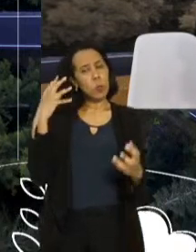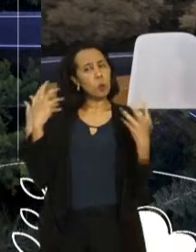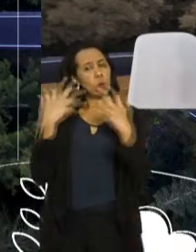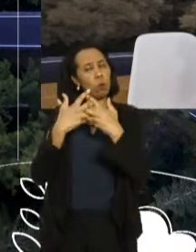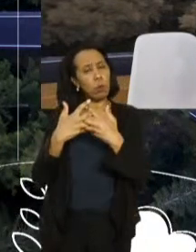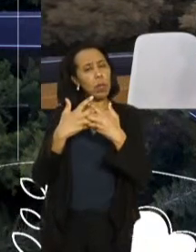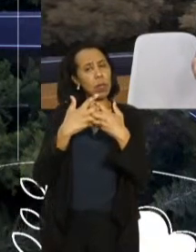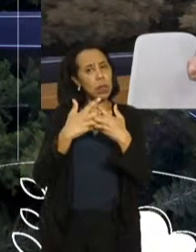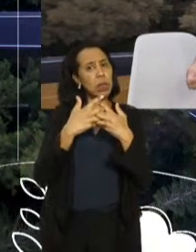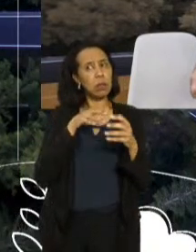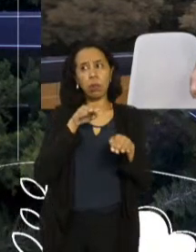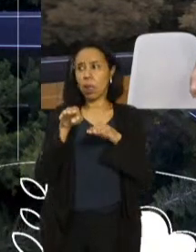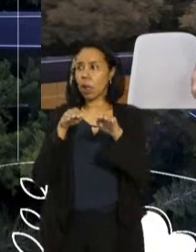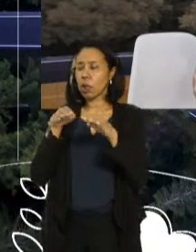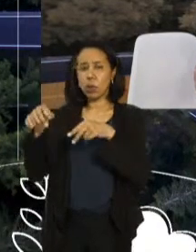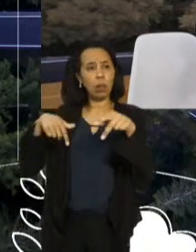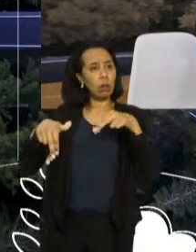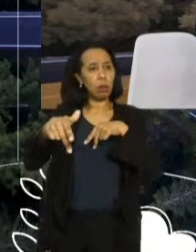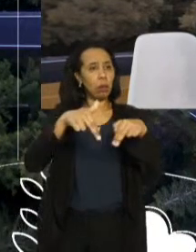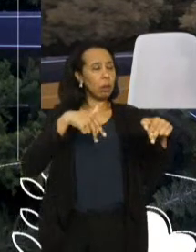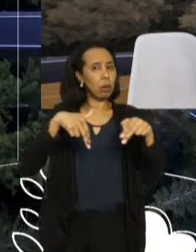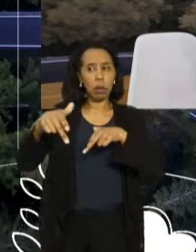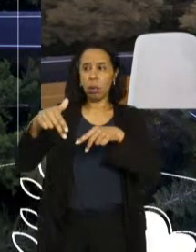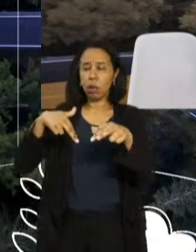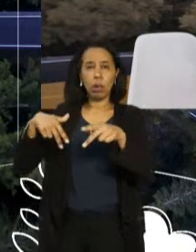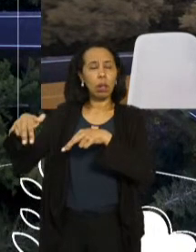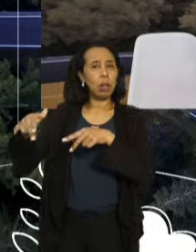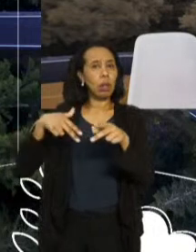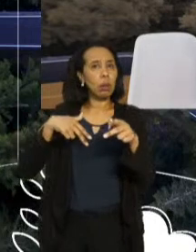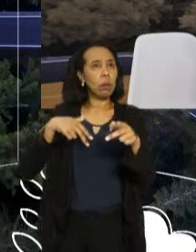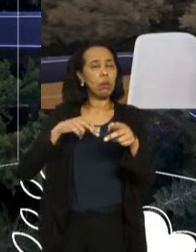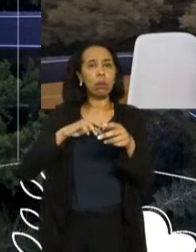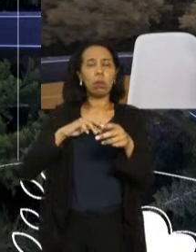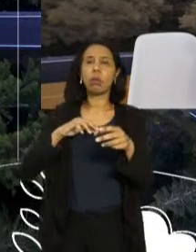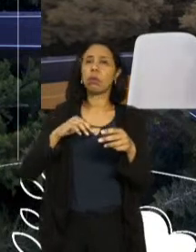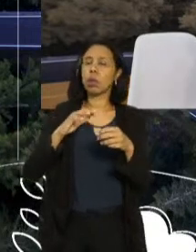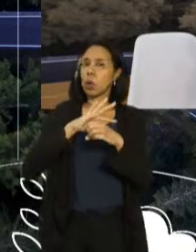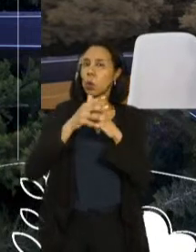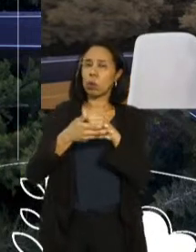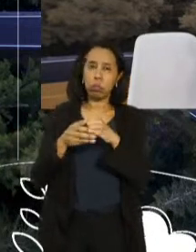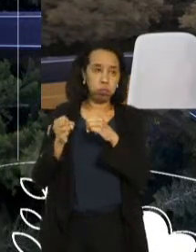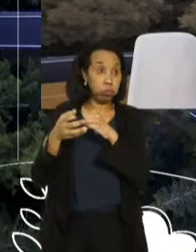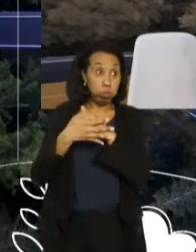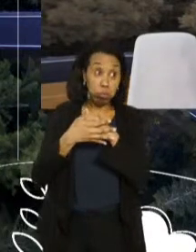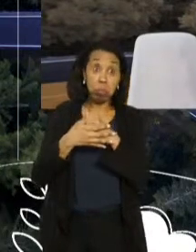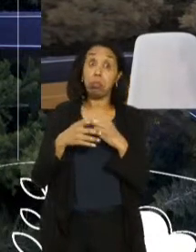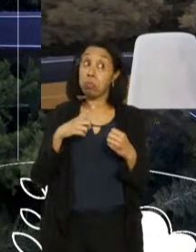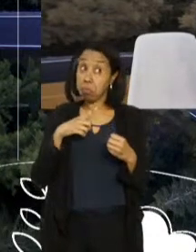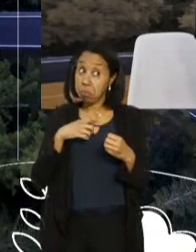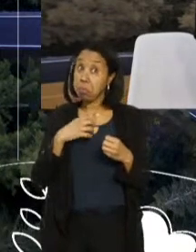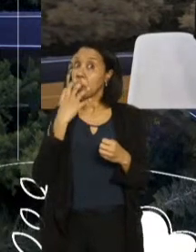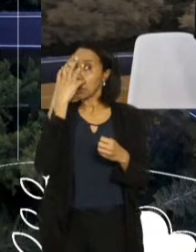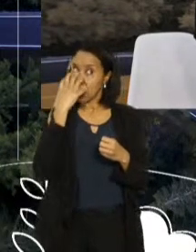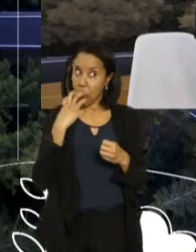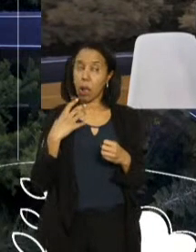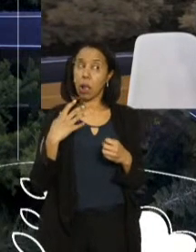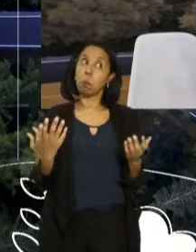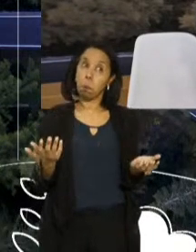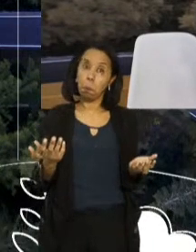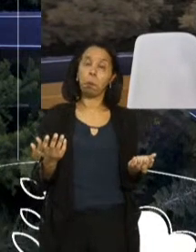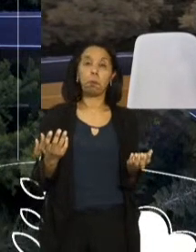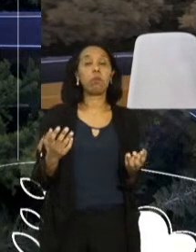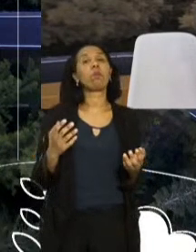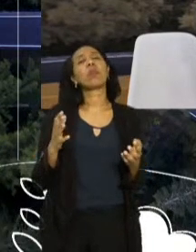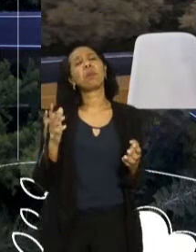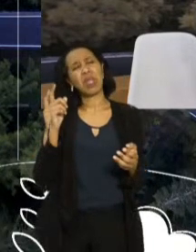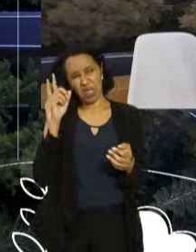da mobilidade urbana, e isso para a Covid foi uma questão séria, mas há